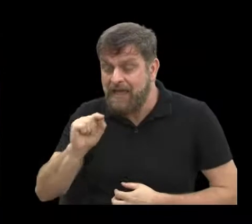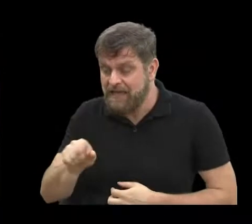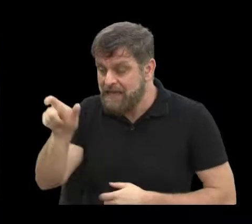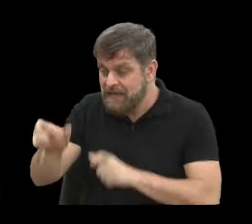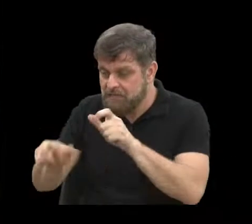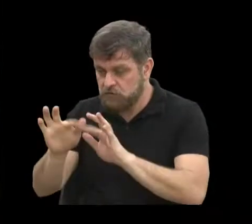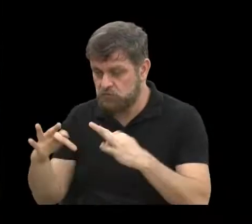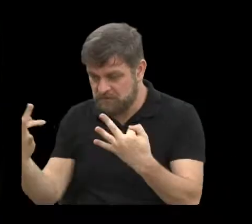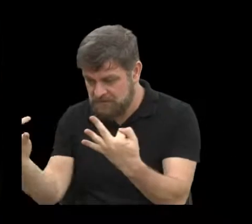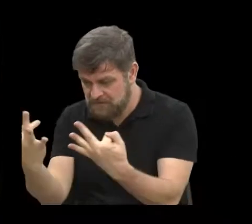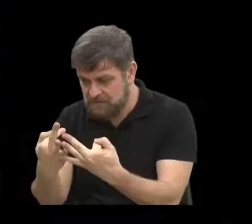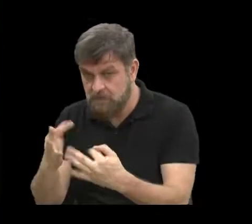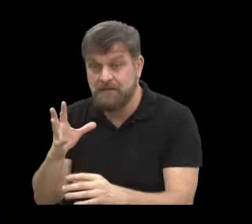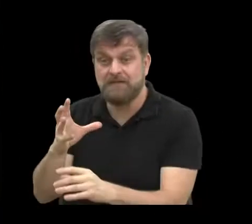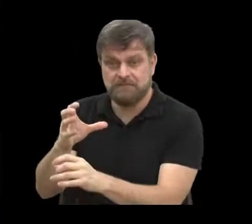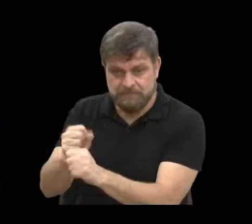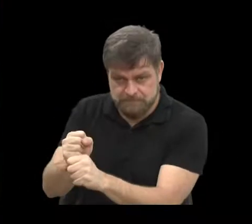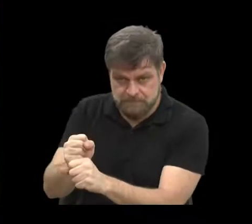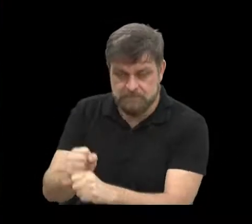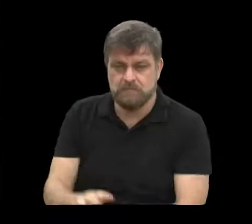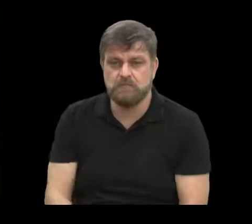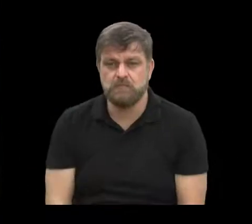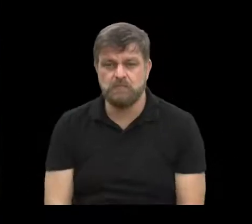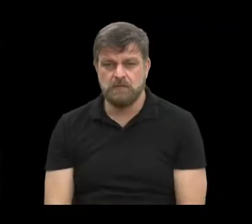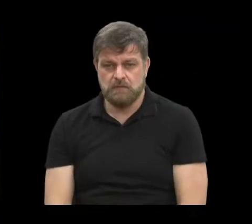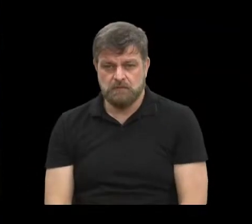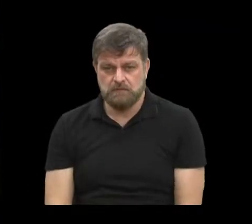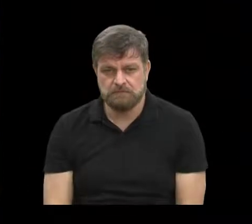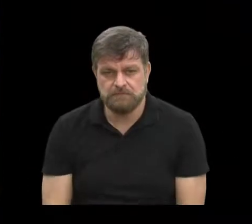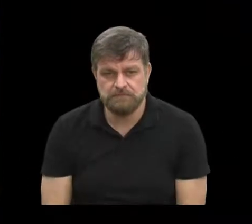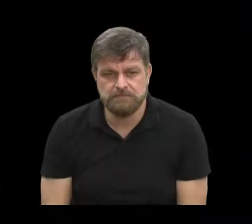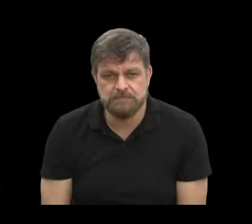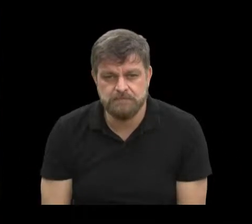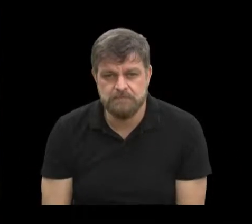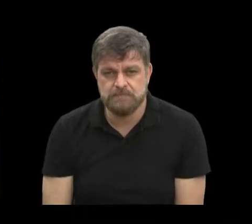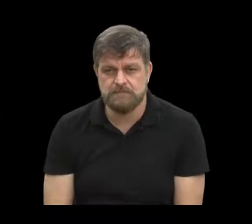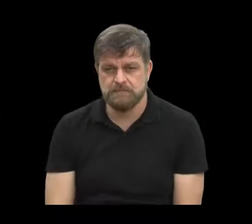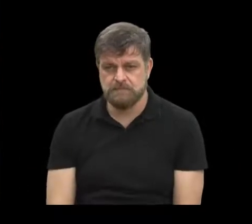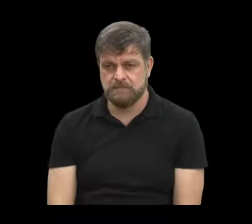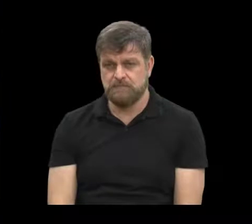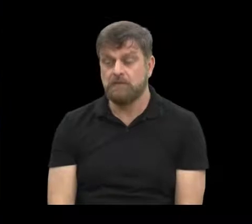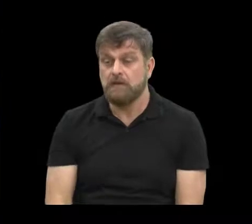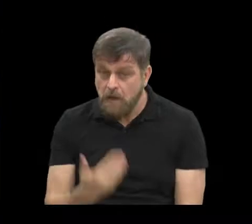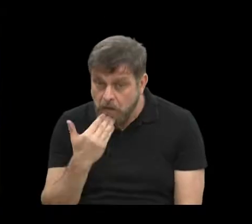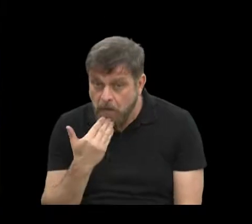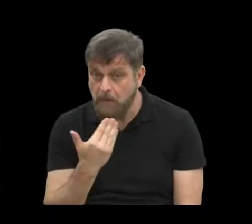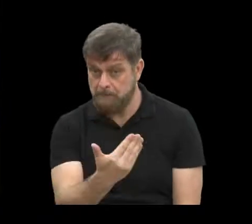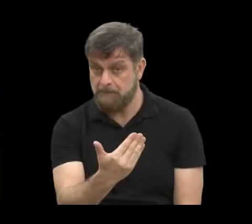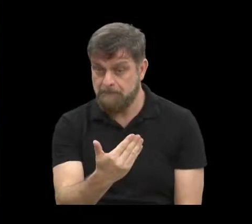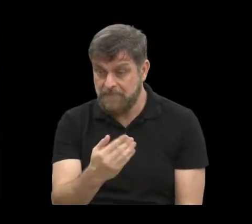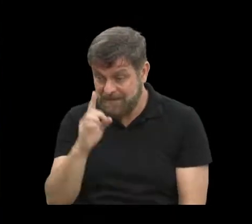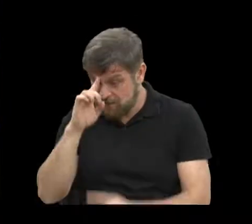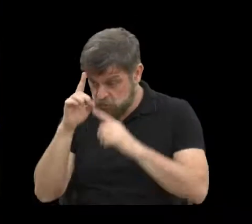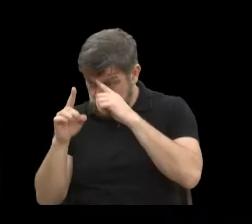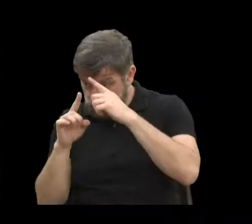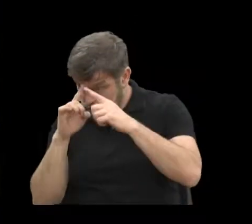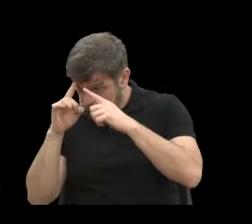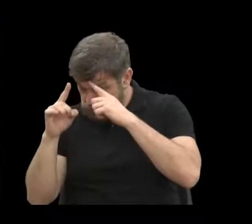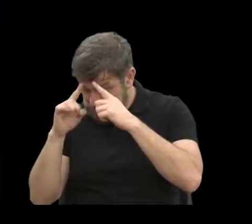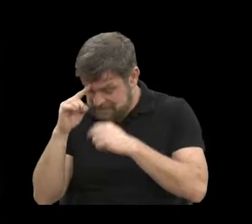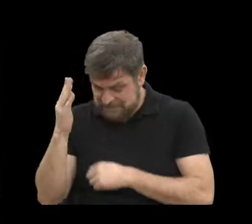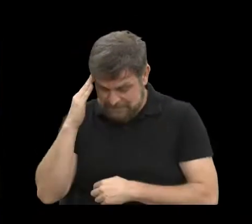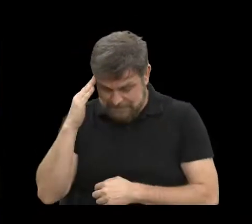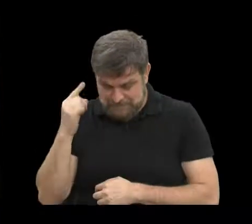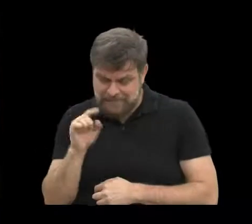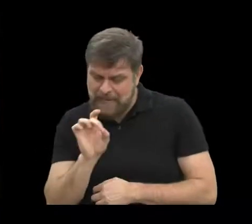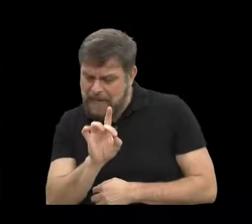INSS vê se compõe a renda ou não, ok? Não deixem de pedir se ficou com dúvida, né,